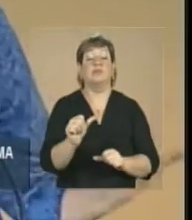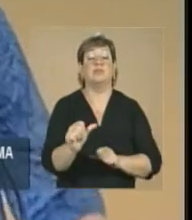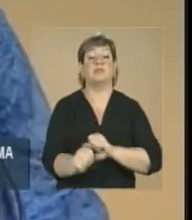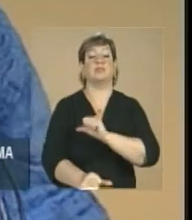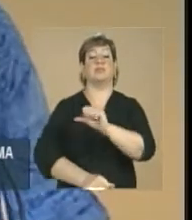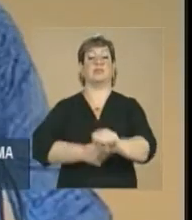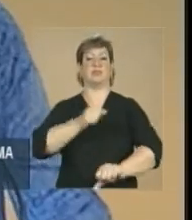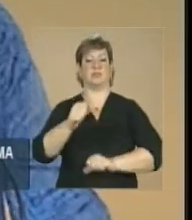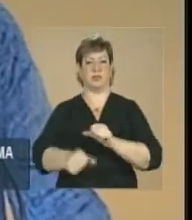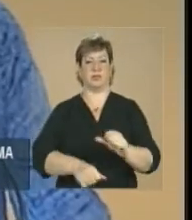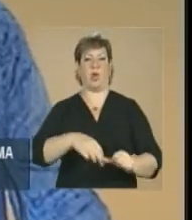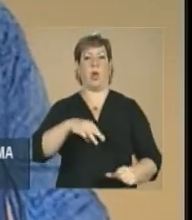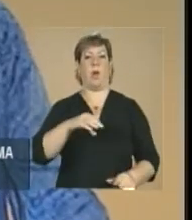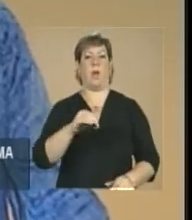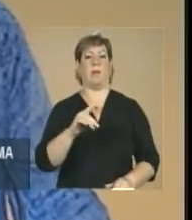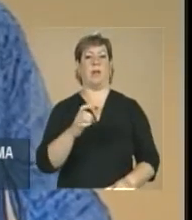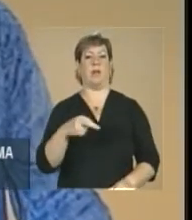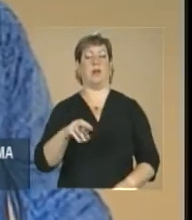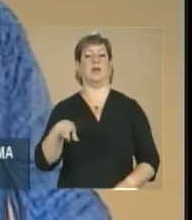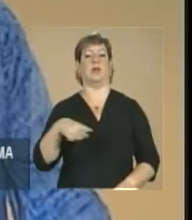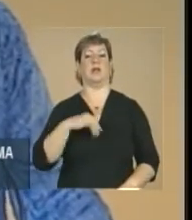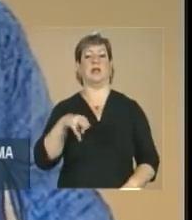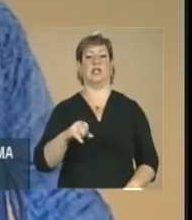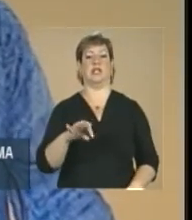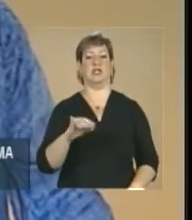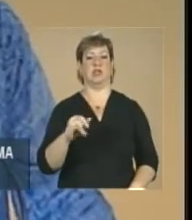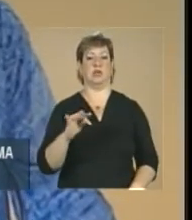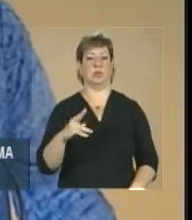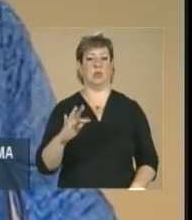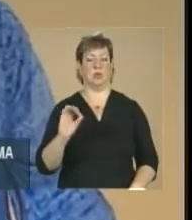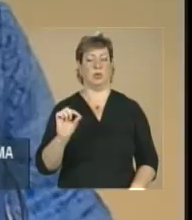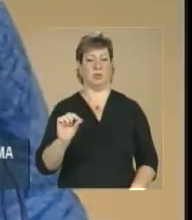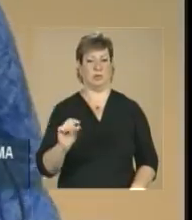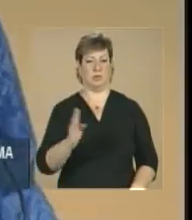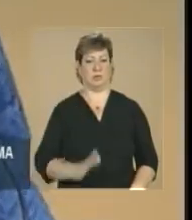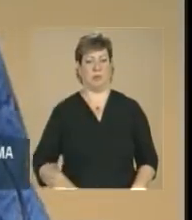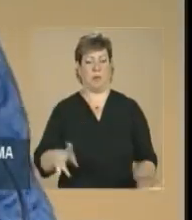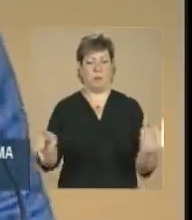modificar e modernizar o Instituto Nacional de Propriedade Industrial.